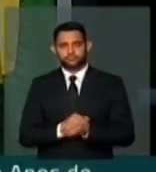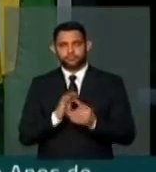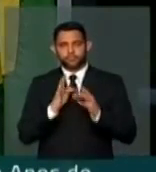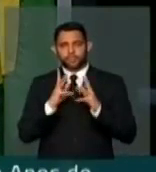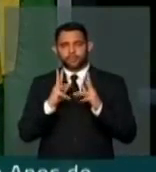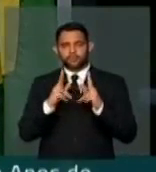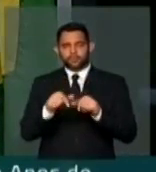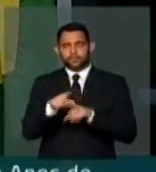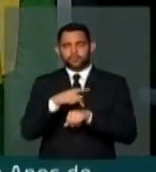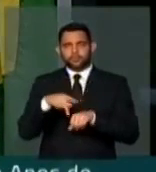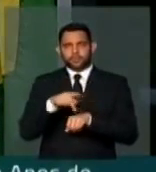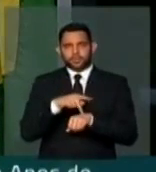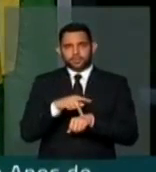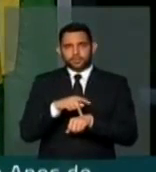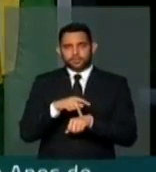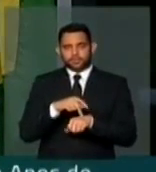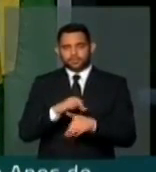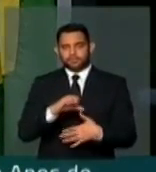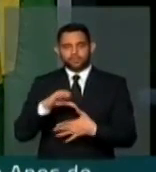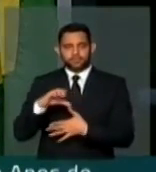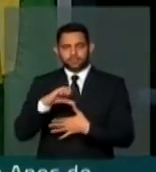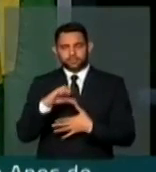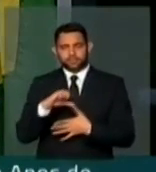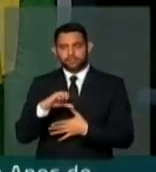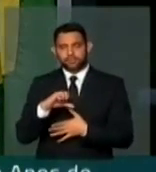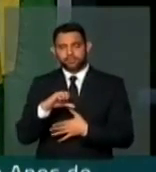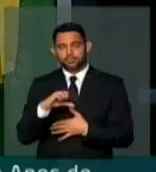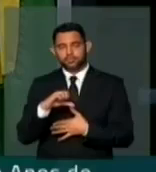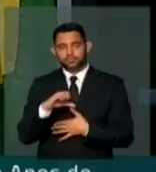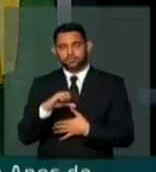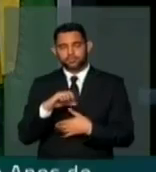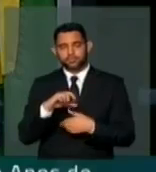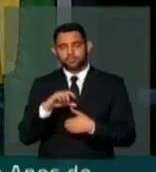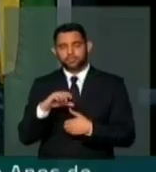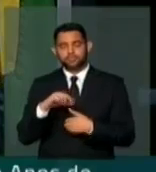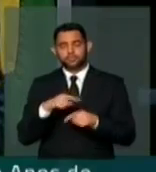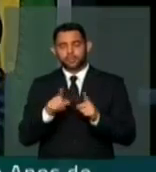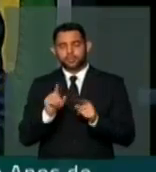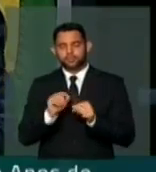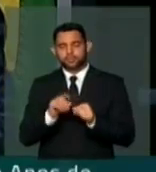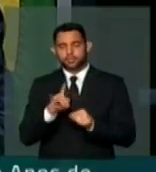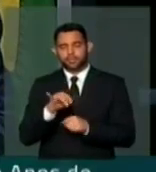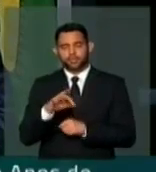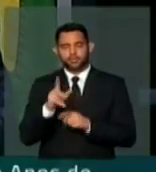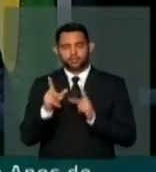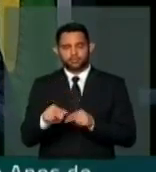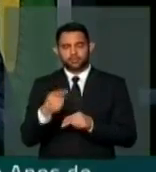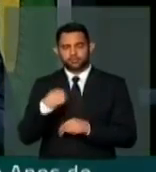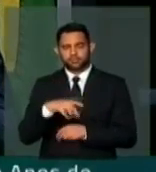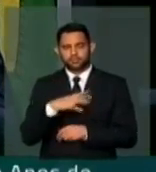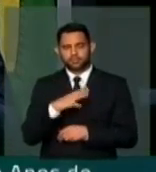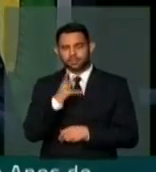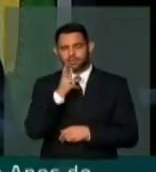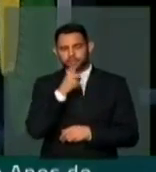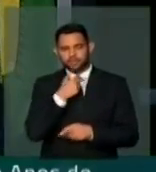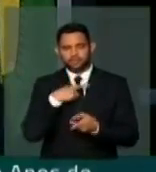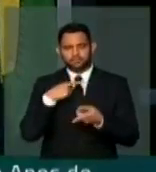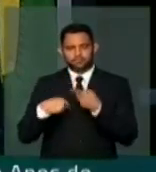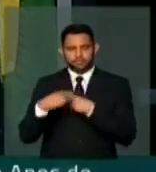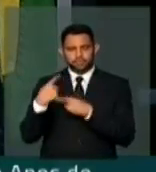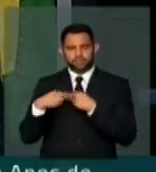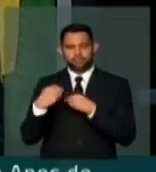Todos os países da América Latina são presidencialistas, mas são arcaicos como o nosso, atrasados,